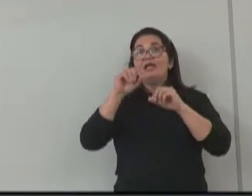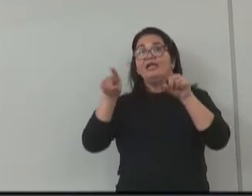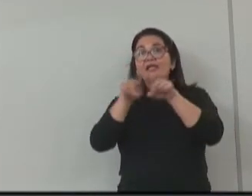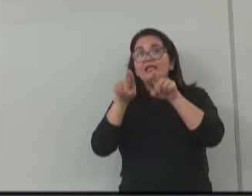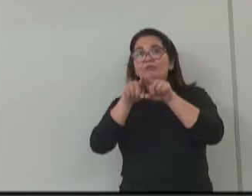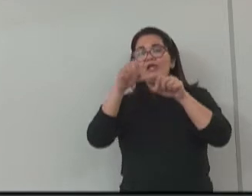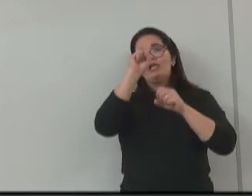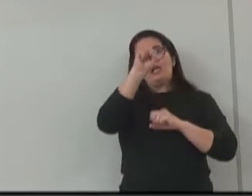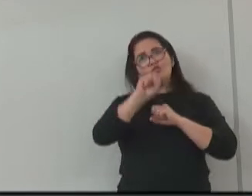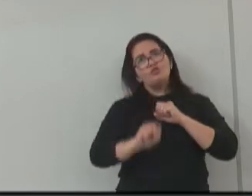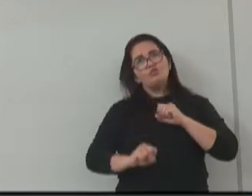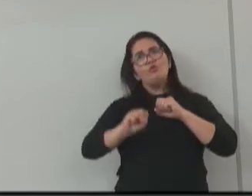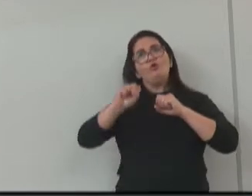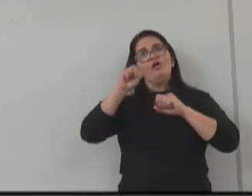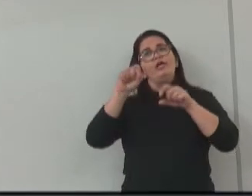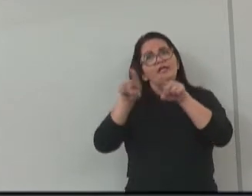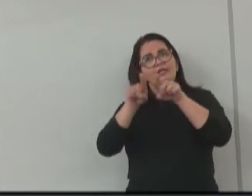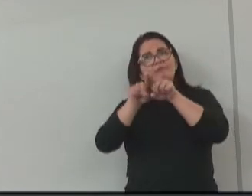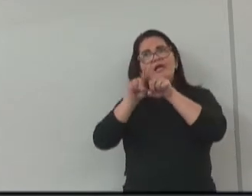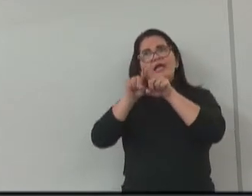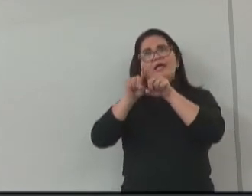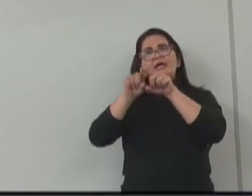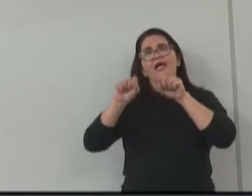e a região sul. Essa